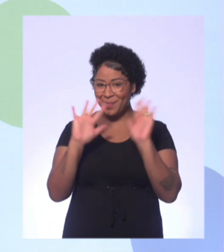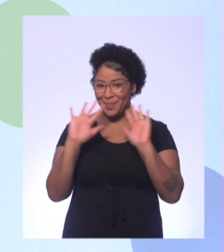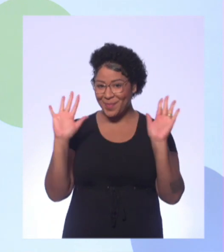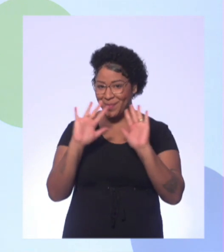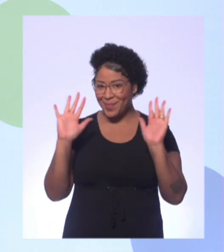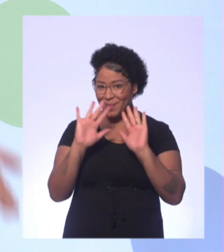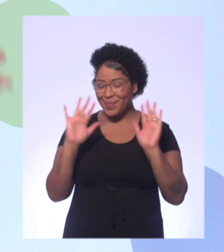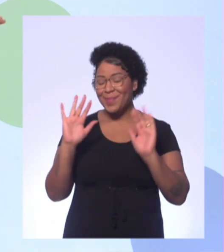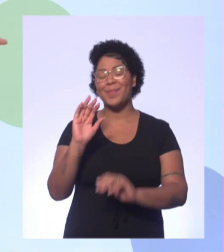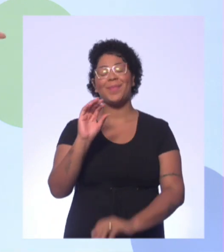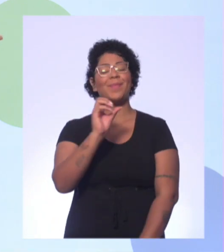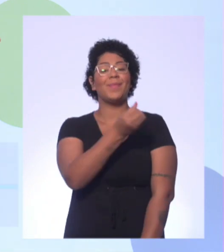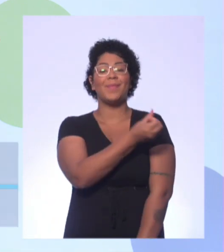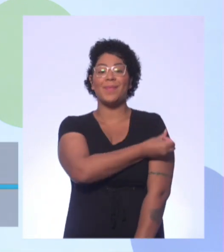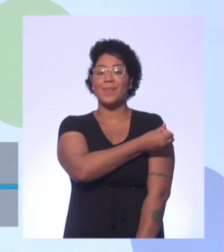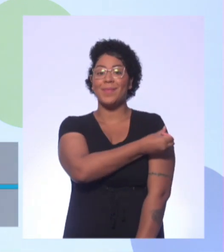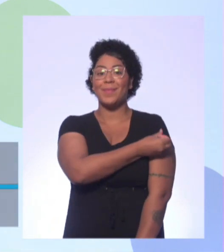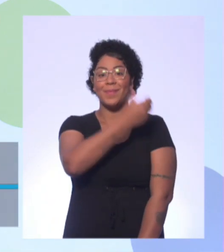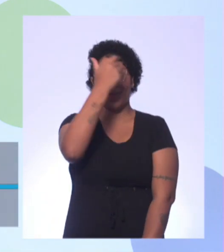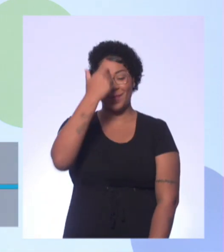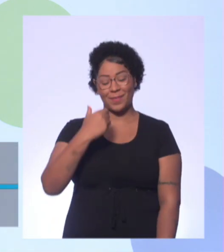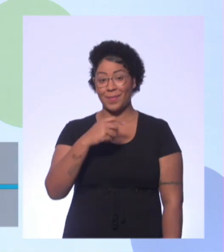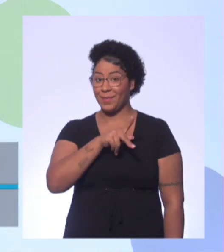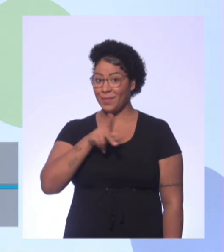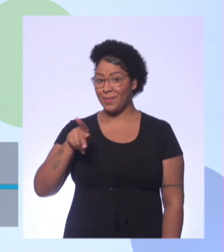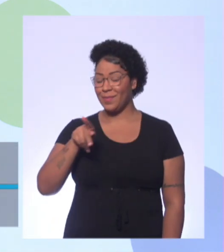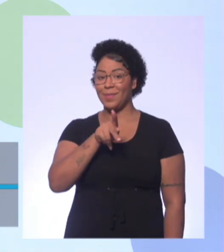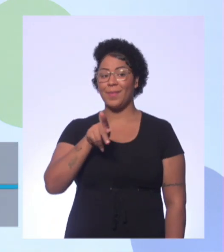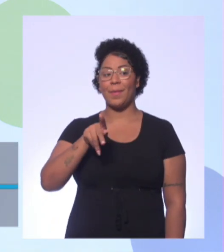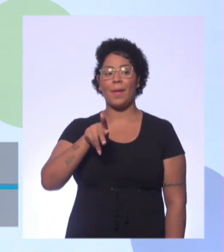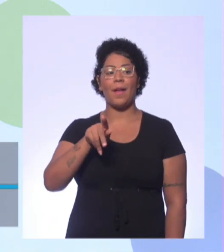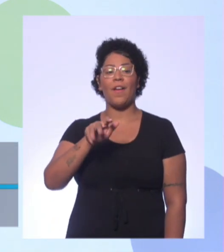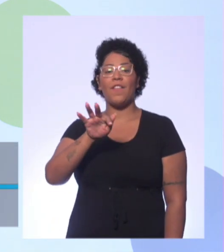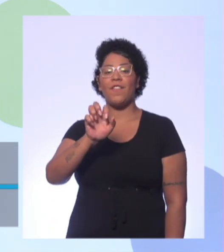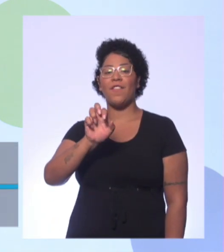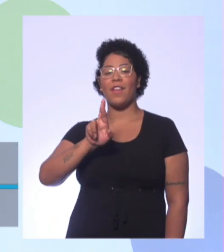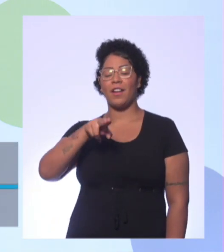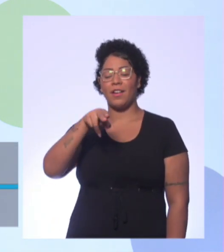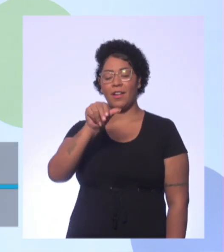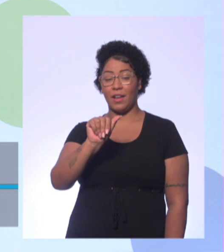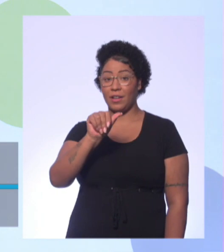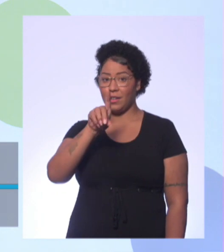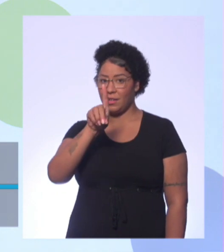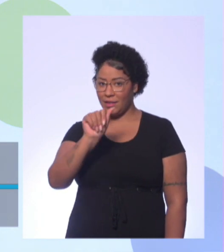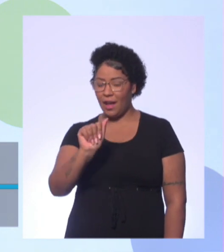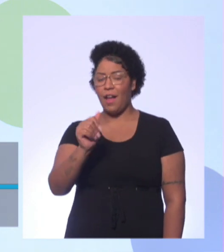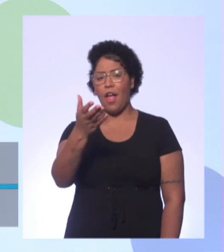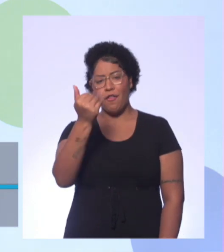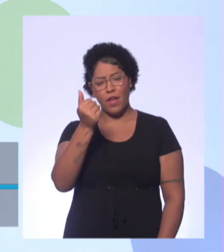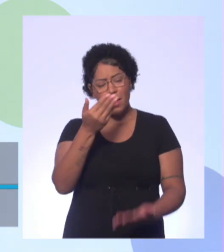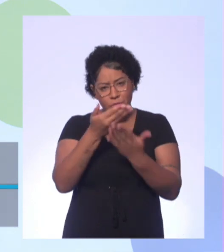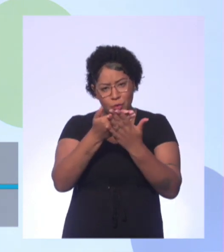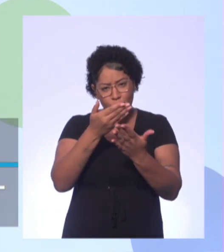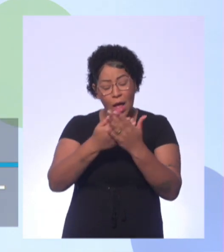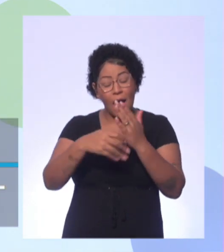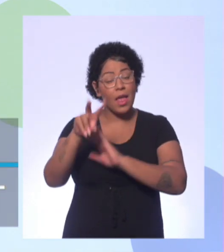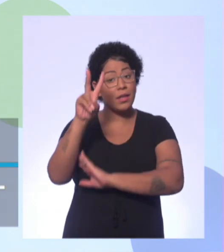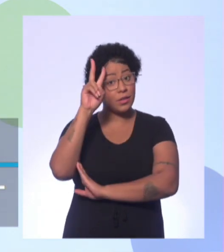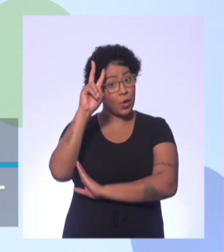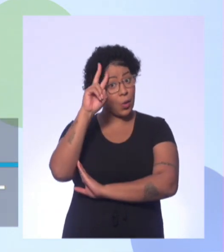Oi, turma do sexto ano. Fernanda Borges, professora de arte, aqui para te convidar para a nossa aula de arte, segunda-feira, dia